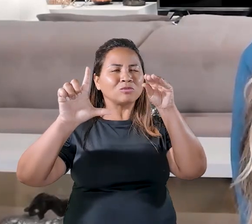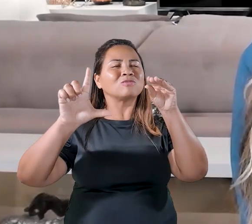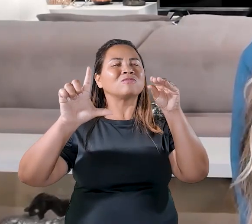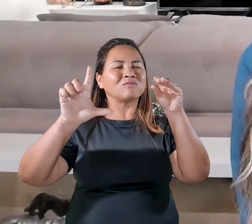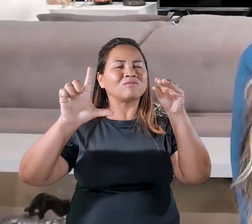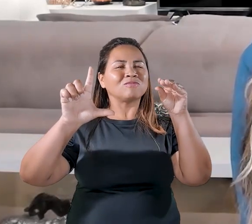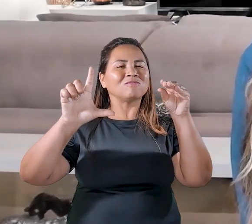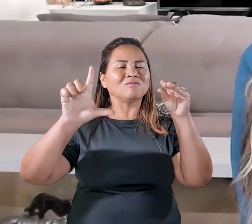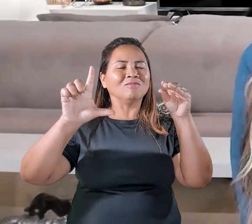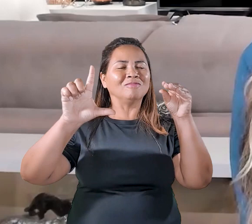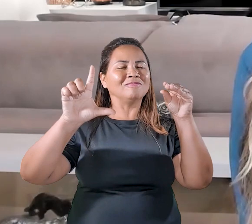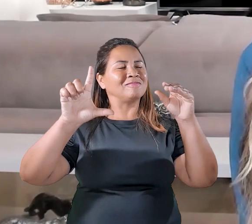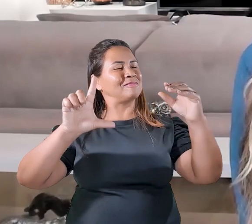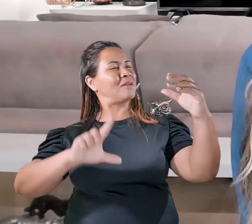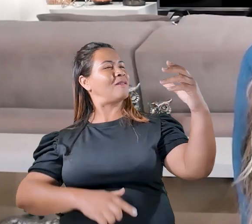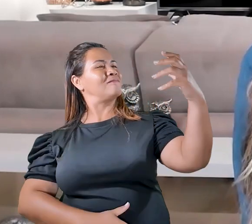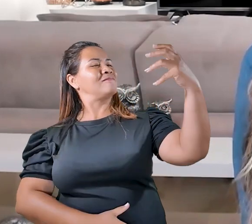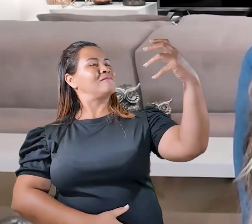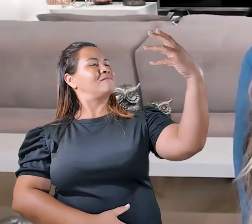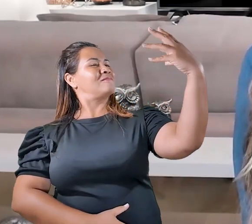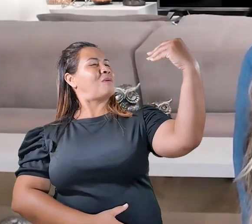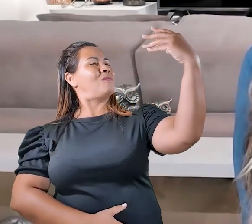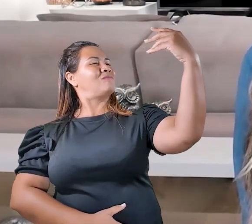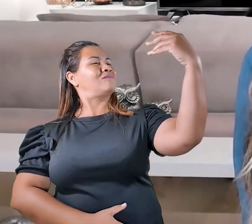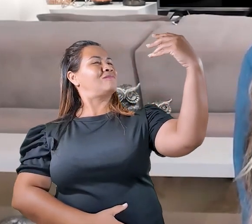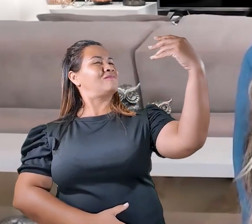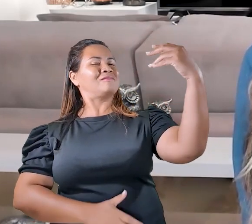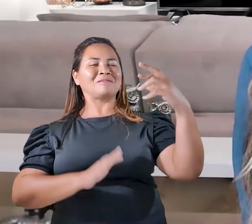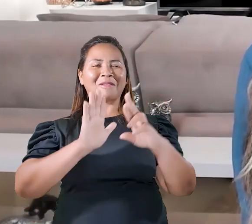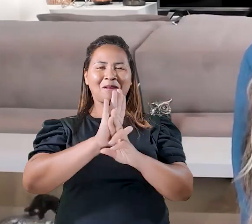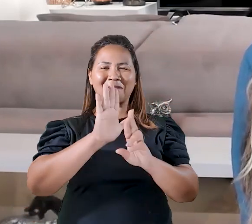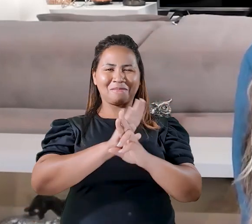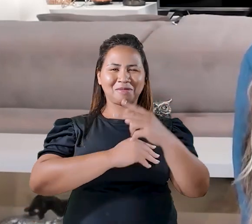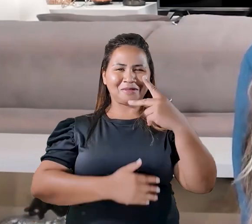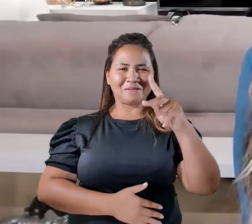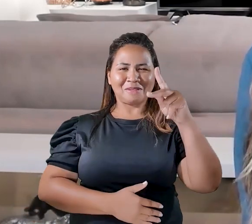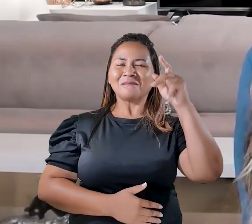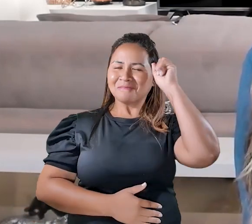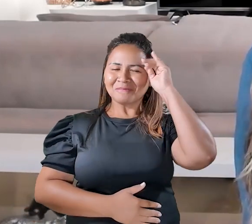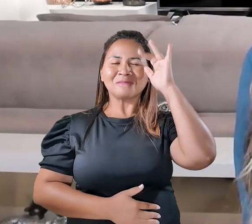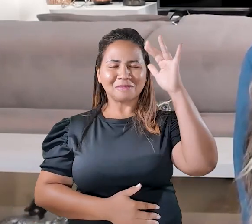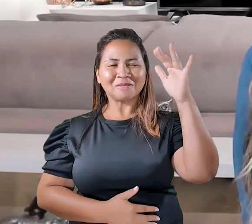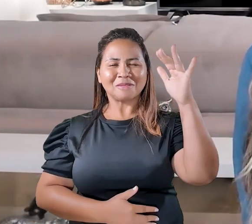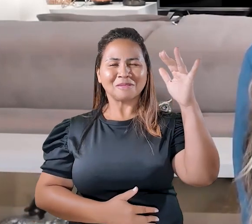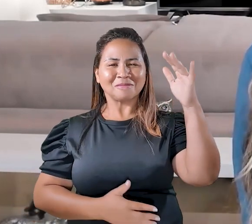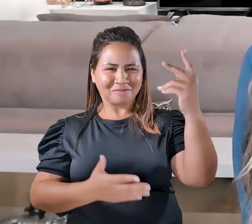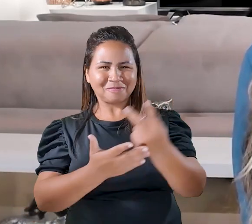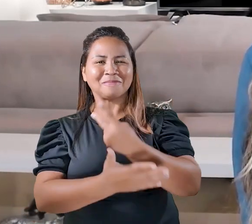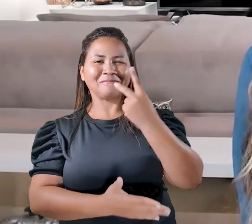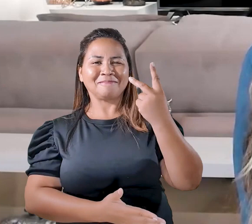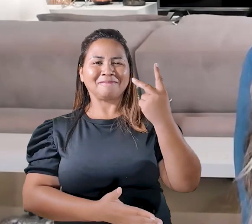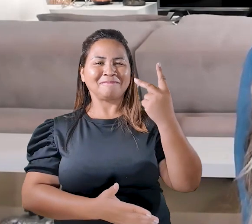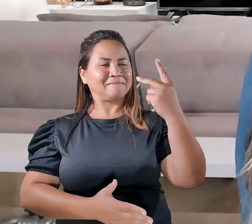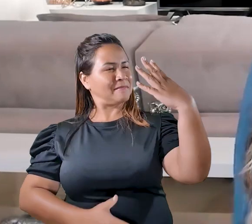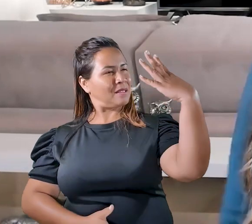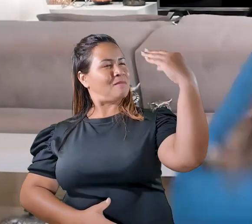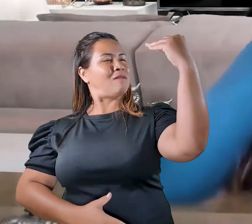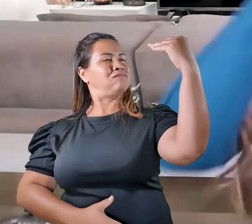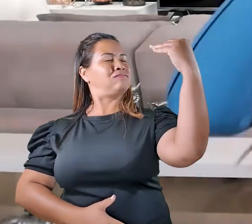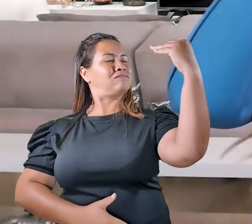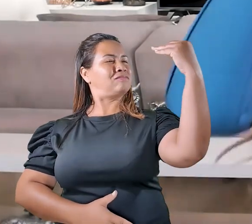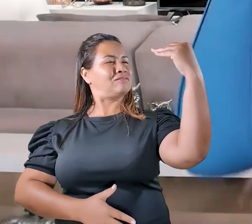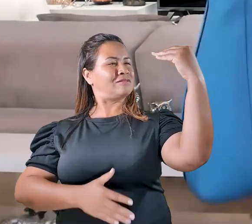colocaria no porta-retrato, que simbolizaria o teu sonho realizado. Tira essa foto e aproxima de